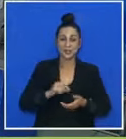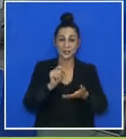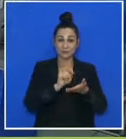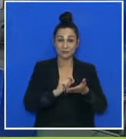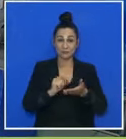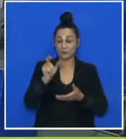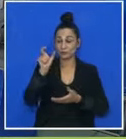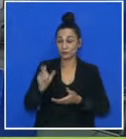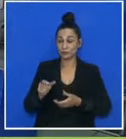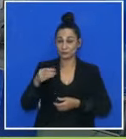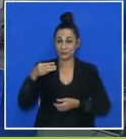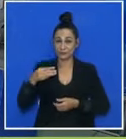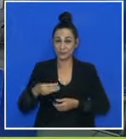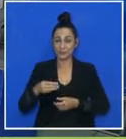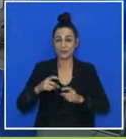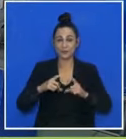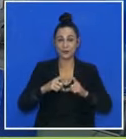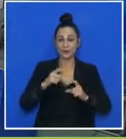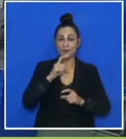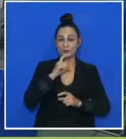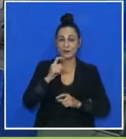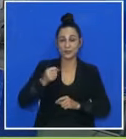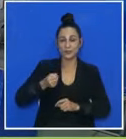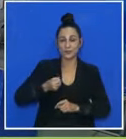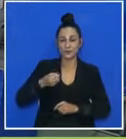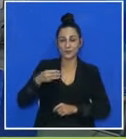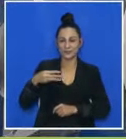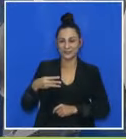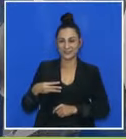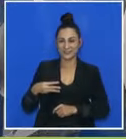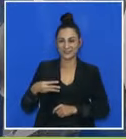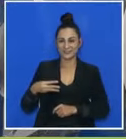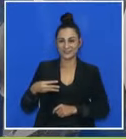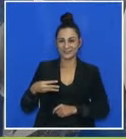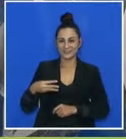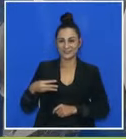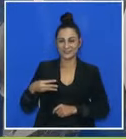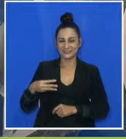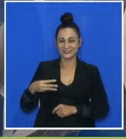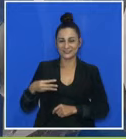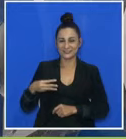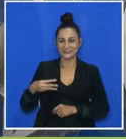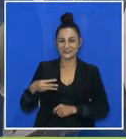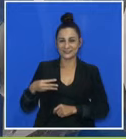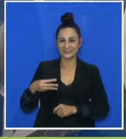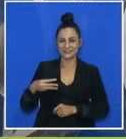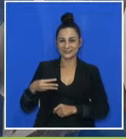Anote aí na sua coluna 3, bola verde número 3.